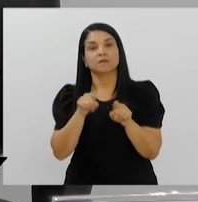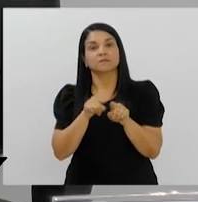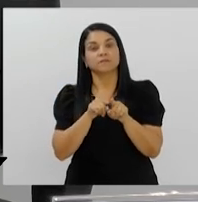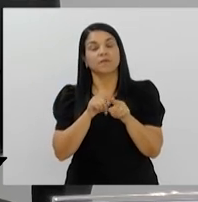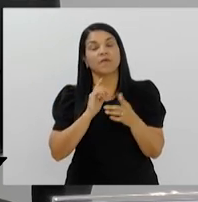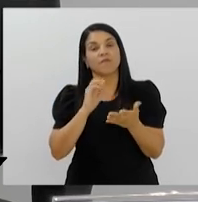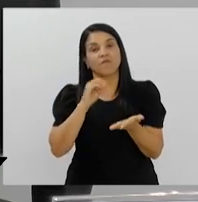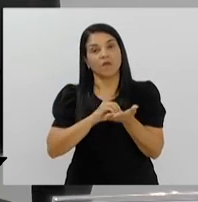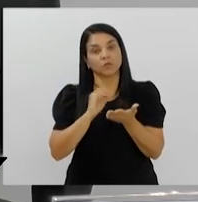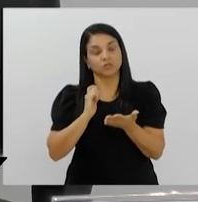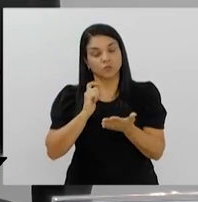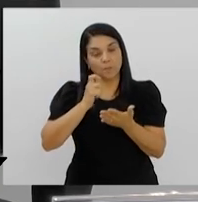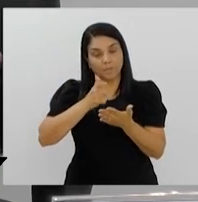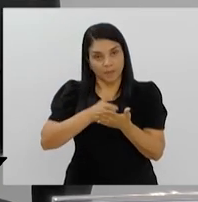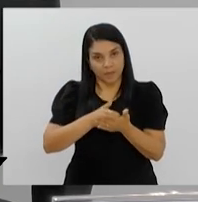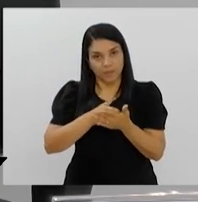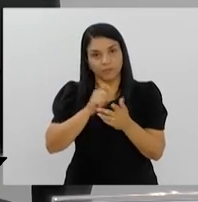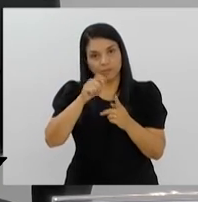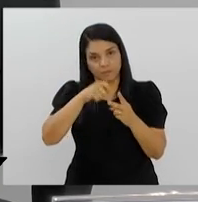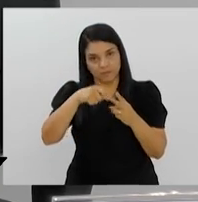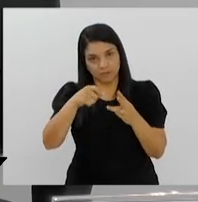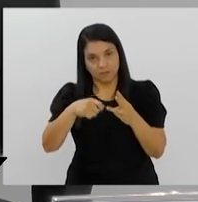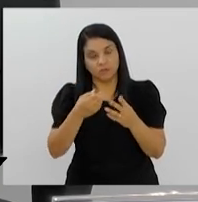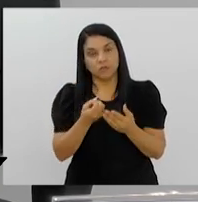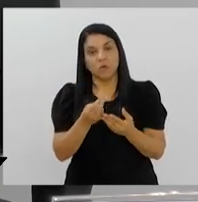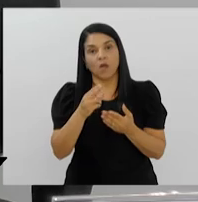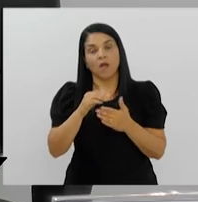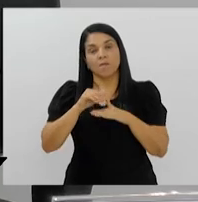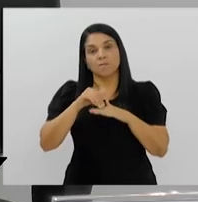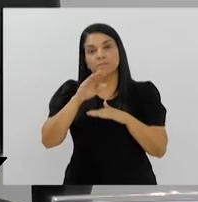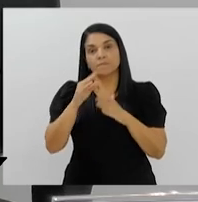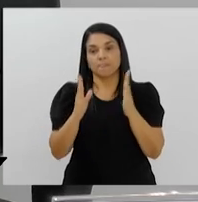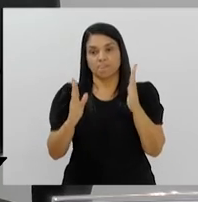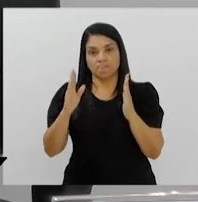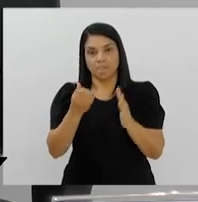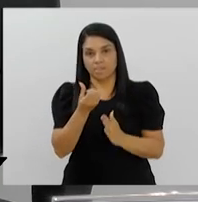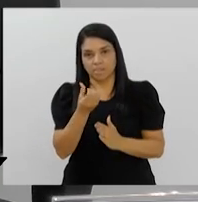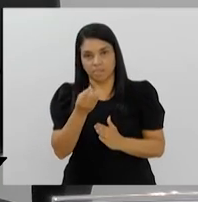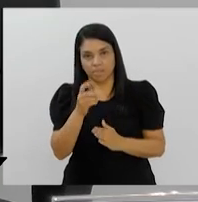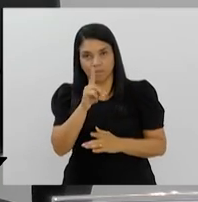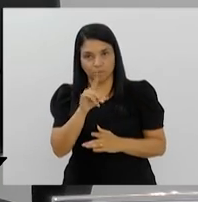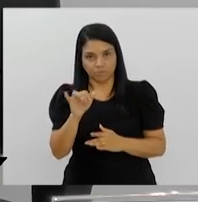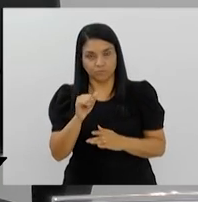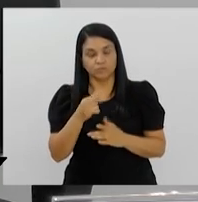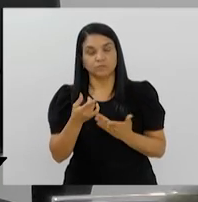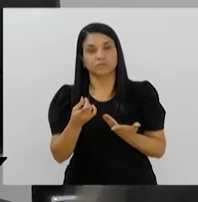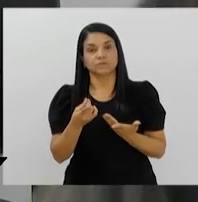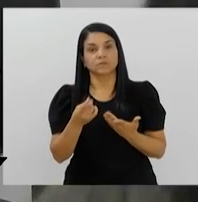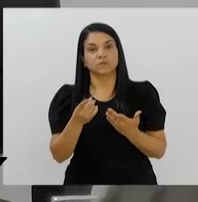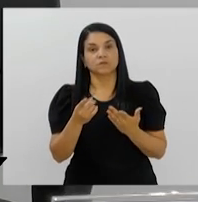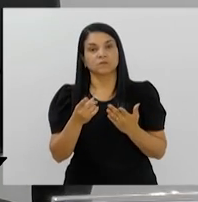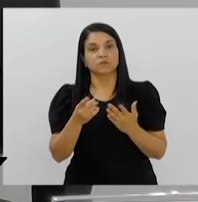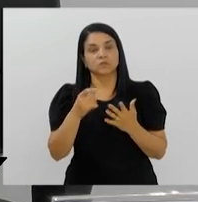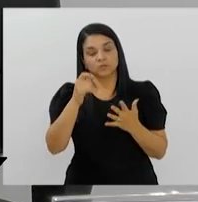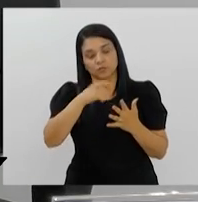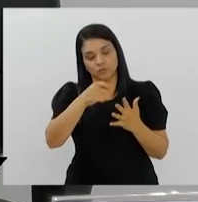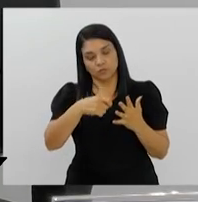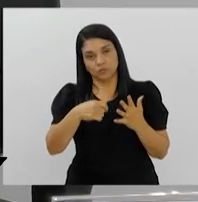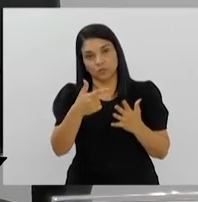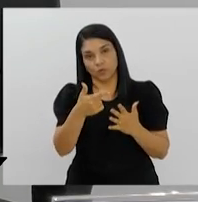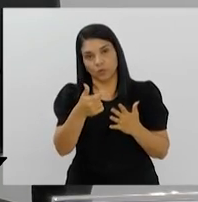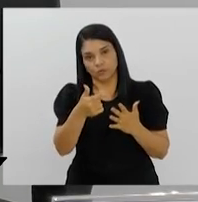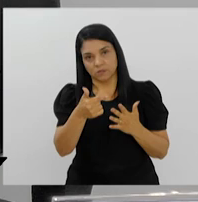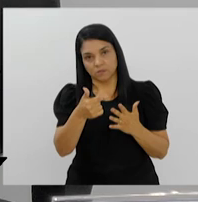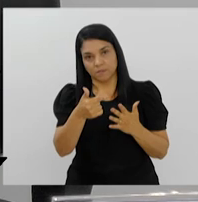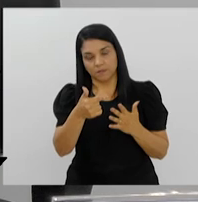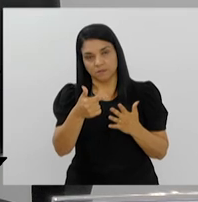mensalidade por período superior a 60 dias consecutivos ou não nos últimos 12 meses